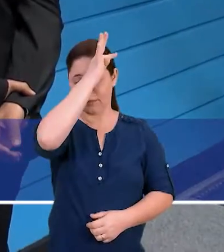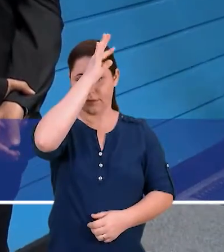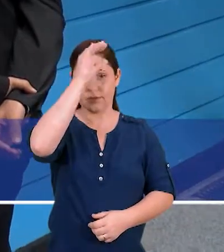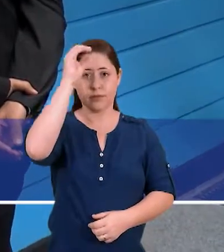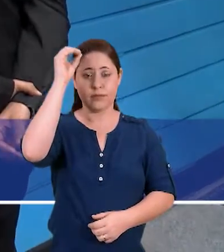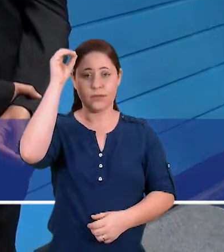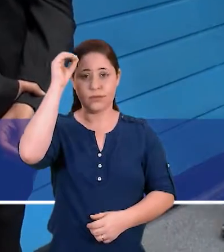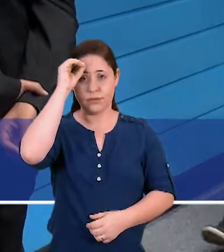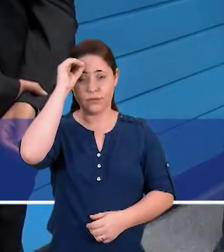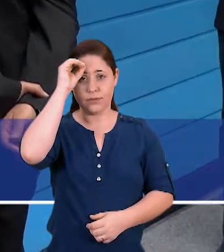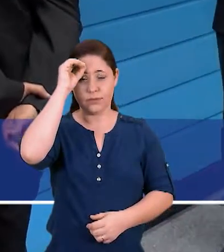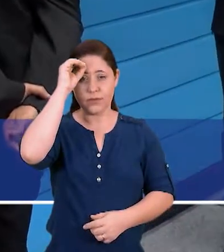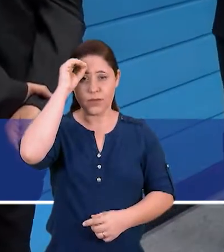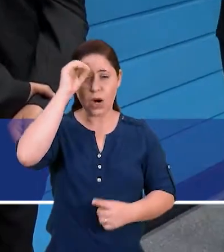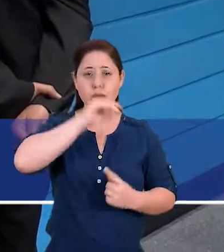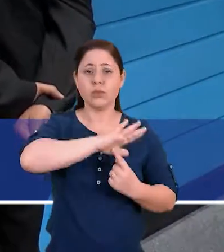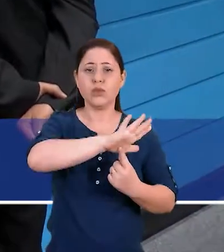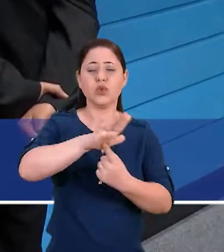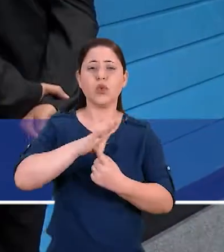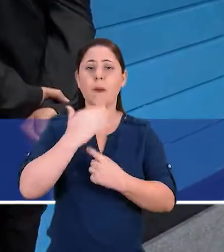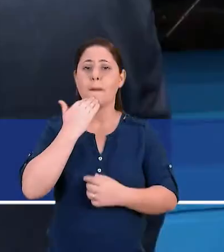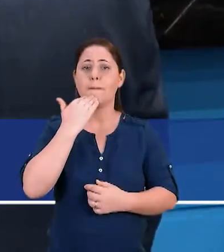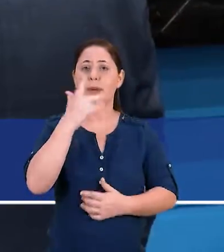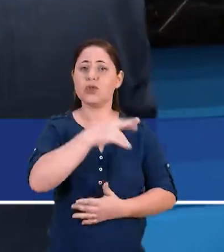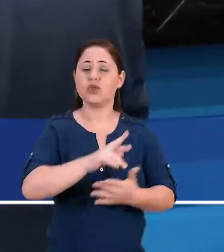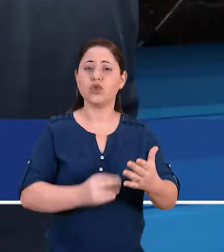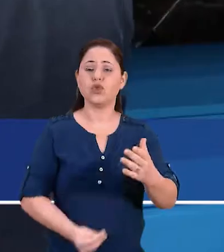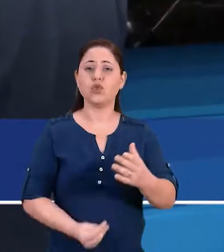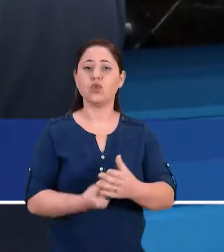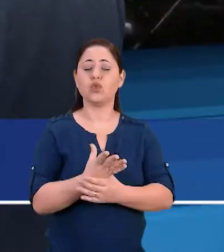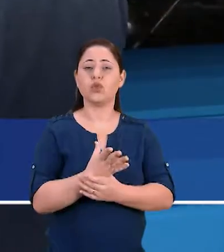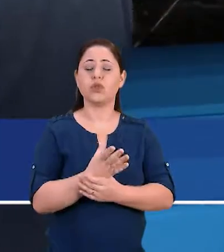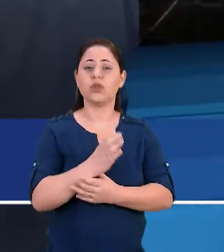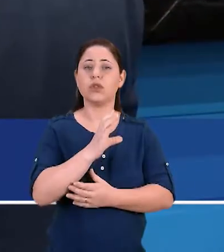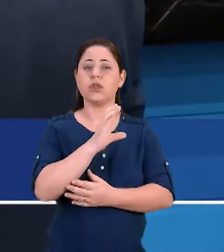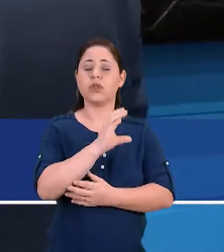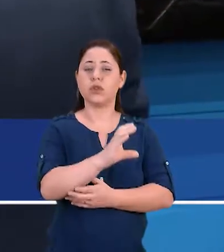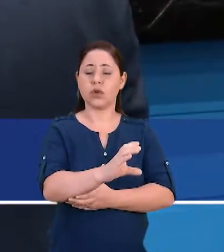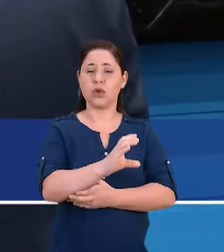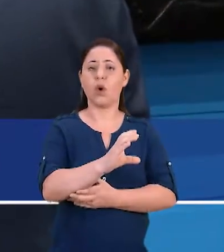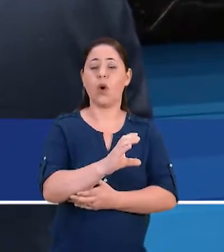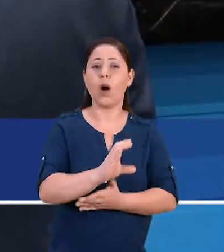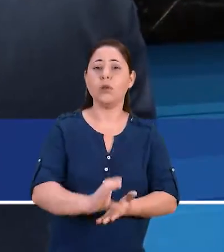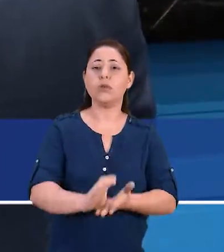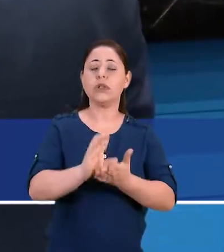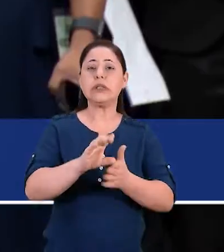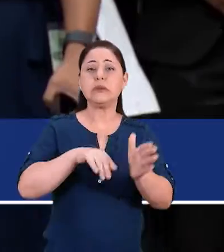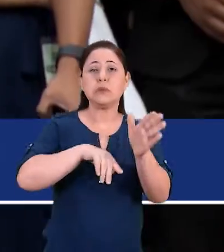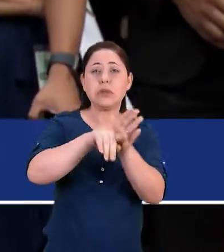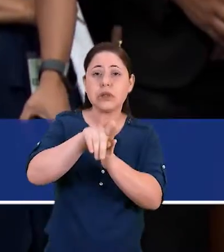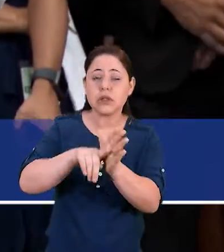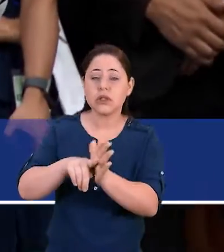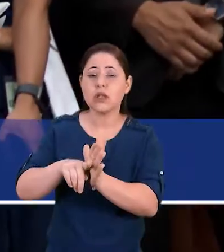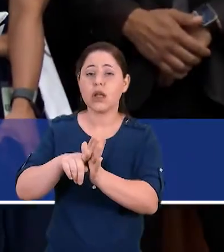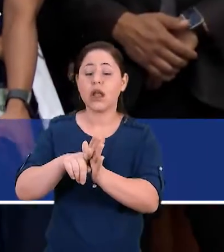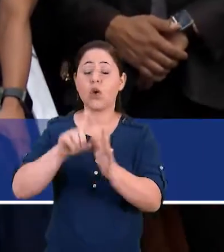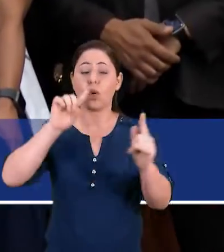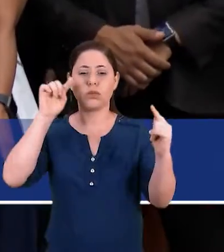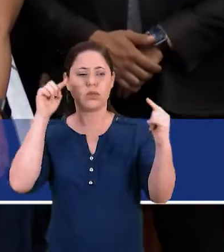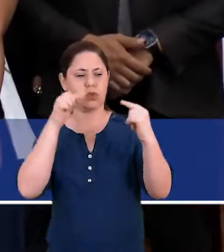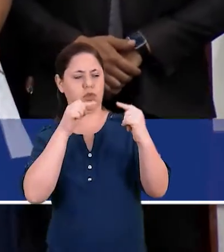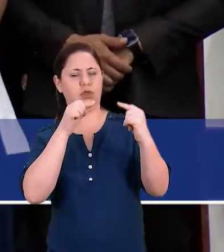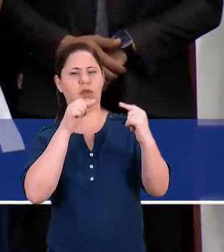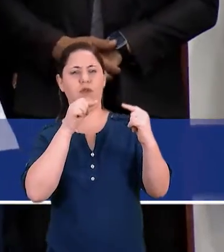Felipe Orro, do PSDB, apresentou o requerimento para a instalação da Comissão Parlamentar de Inquérito, que tem o objetivo